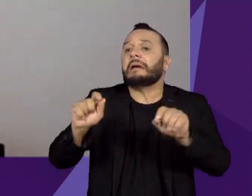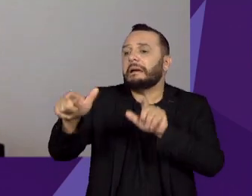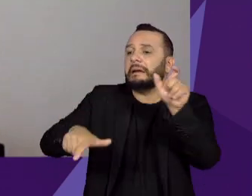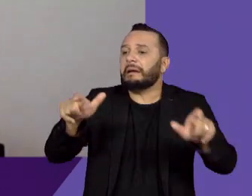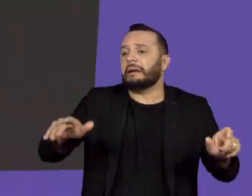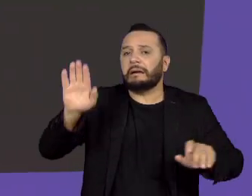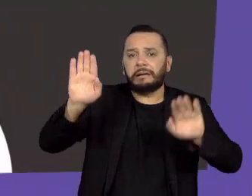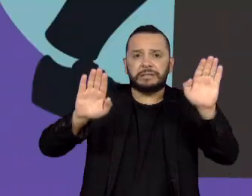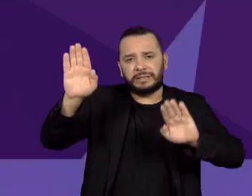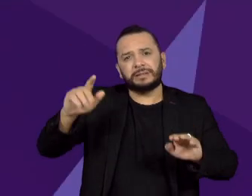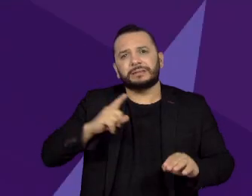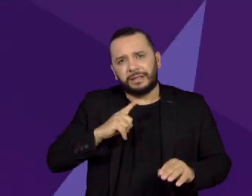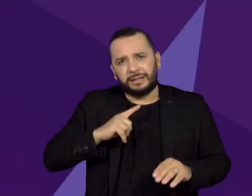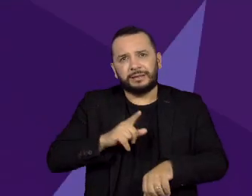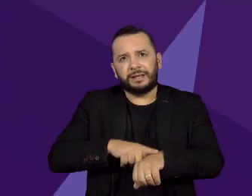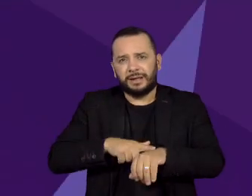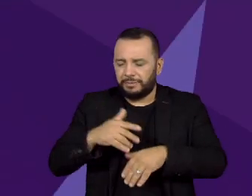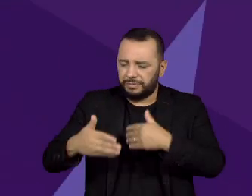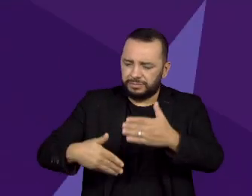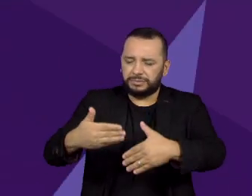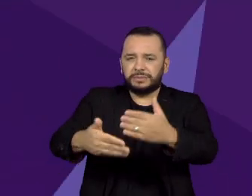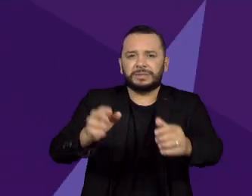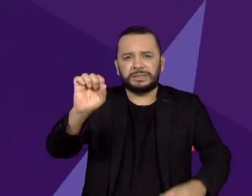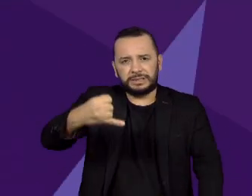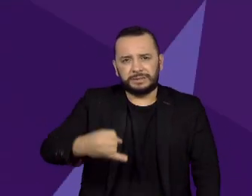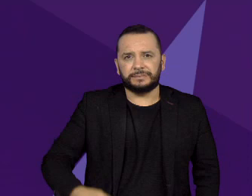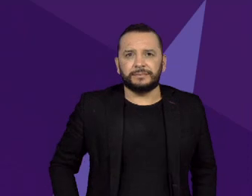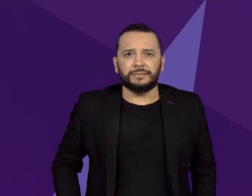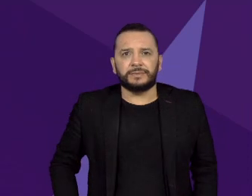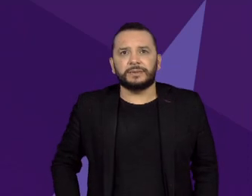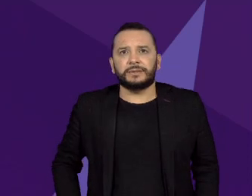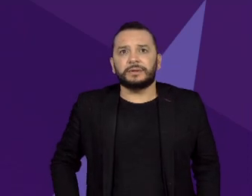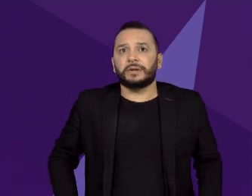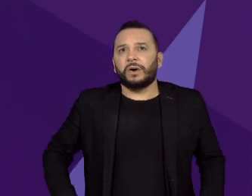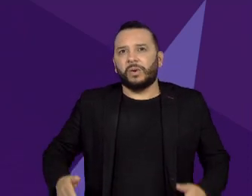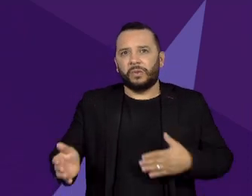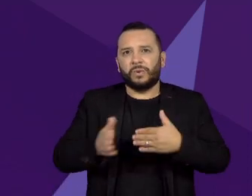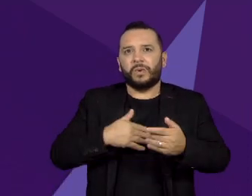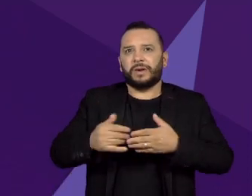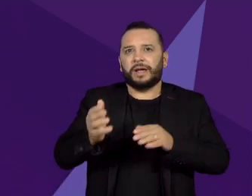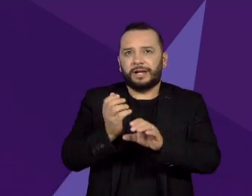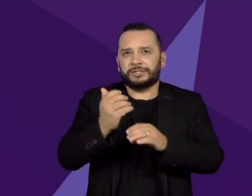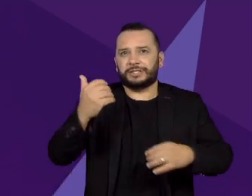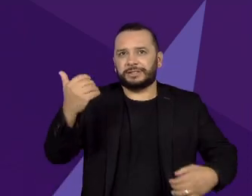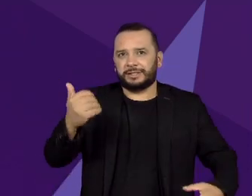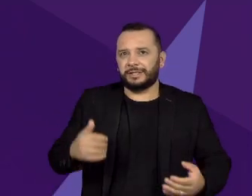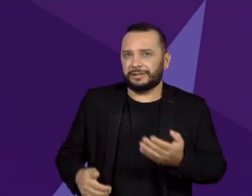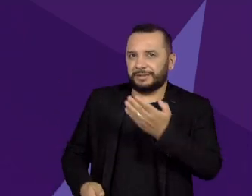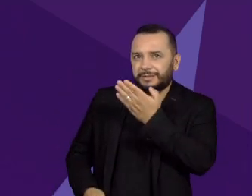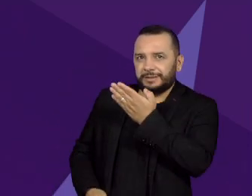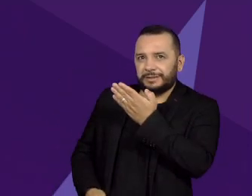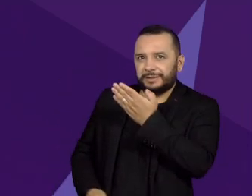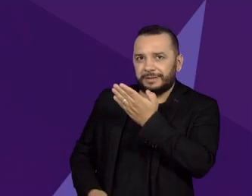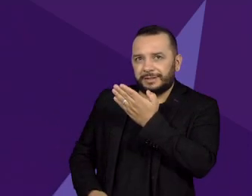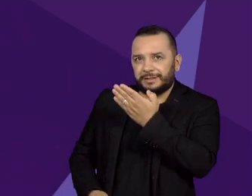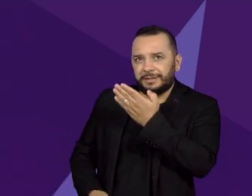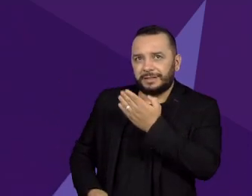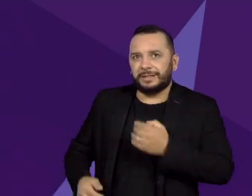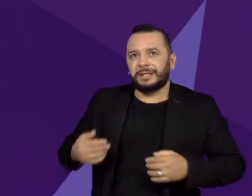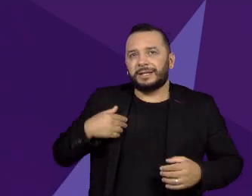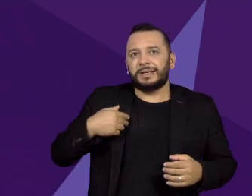da maturação. Não é qualquer engenheiro que faz um negócio desse, não. O cara fez 2 andares aqui, aí esqueceu de colocar as